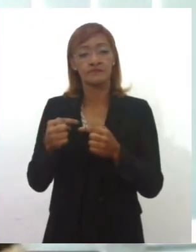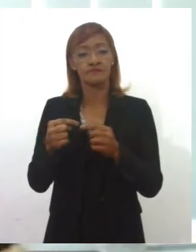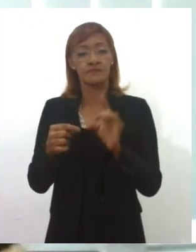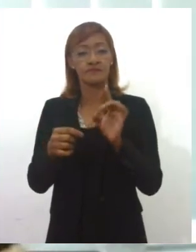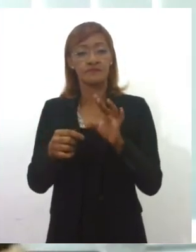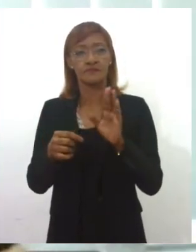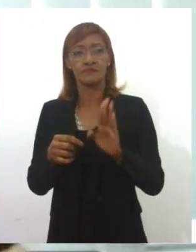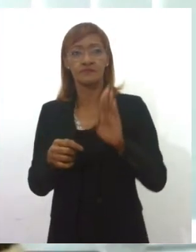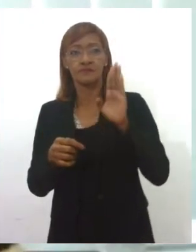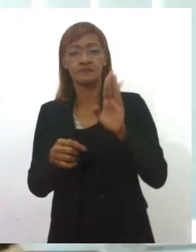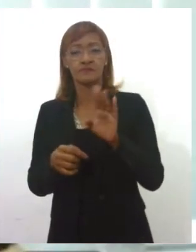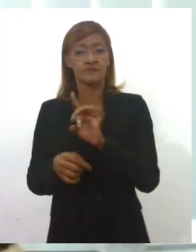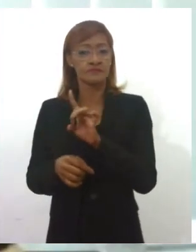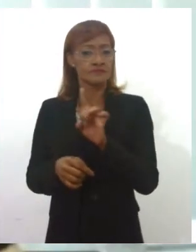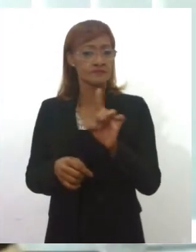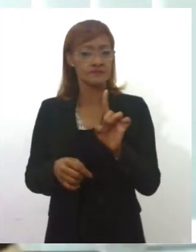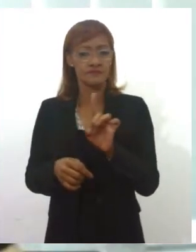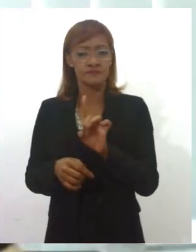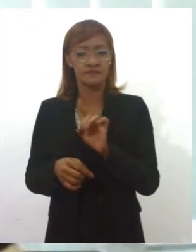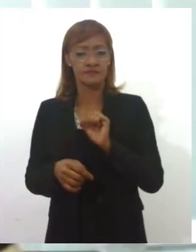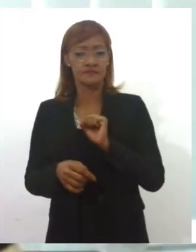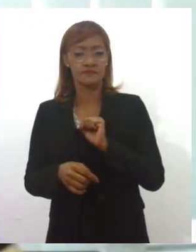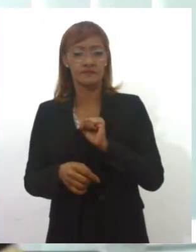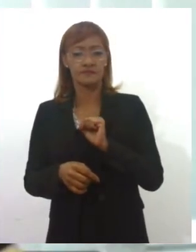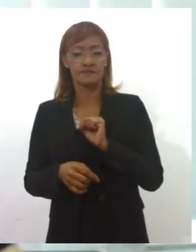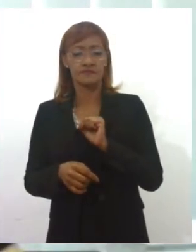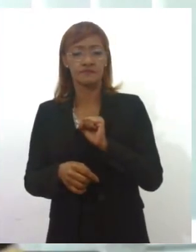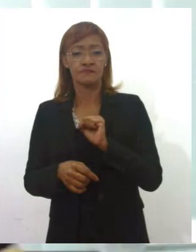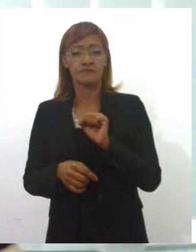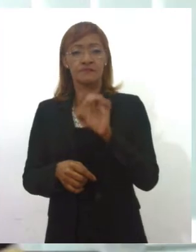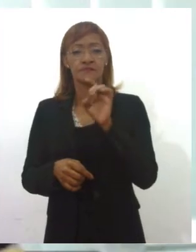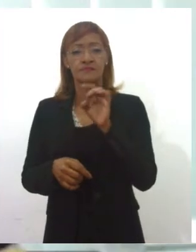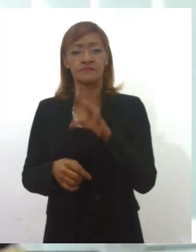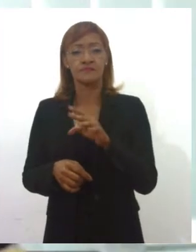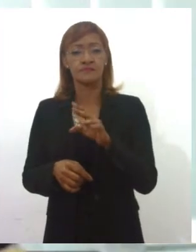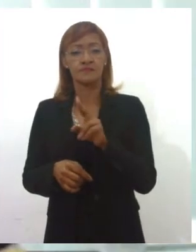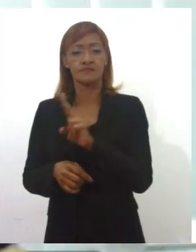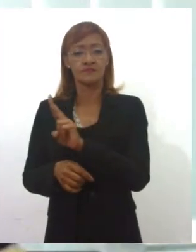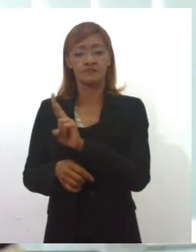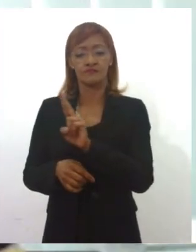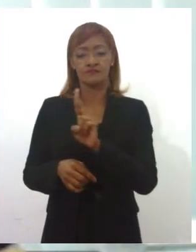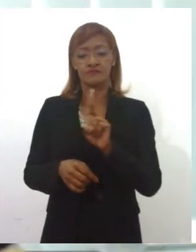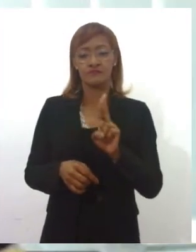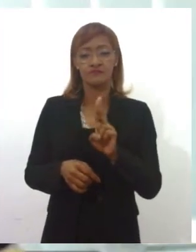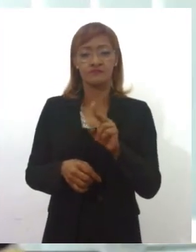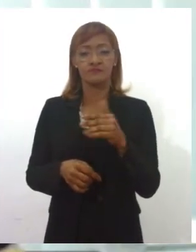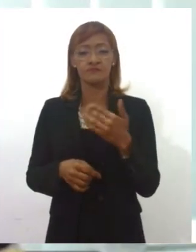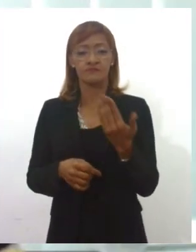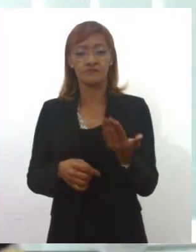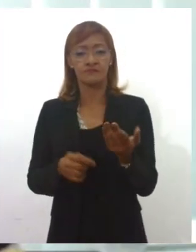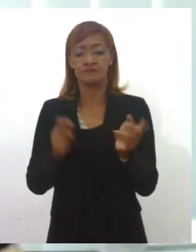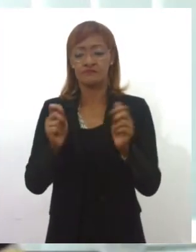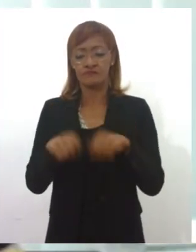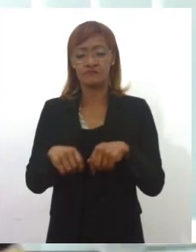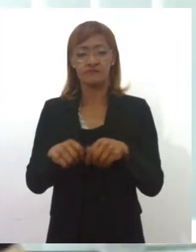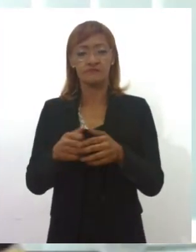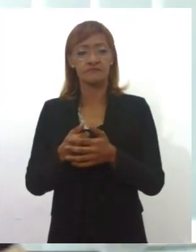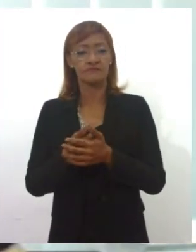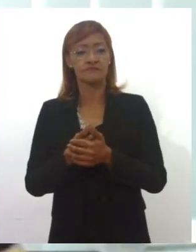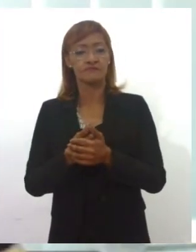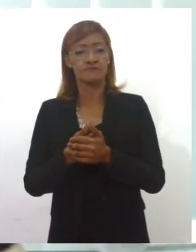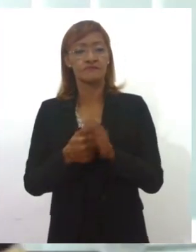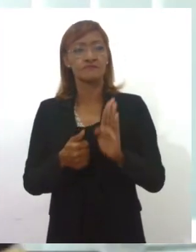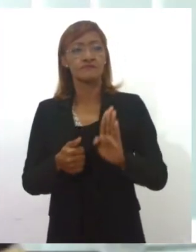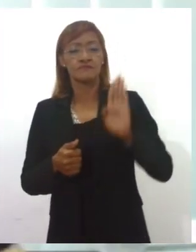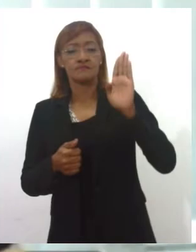candidatando né Não só dispondo sobre colocando seu nome o seu nome para se